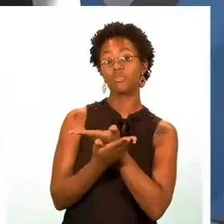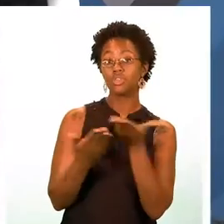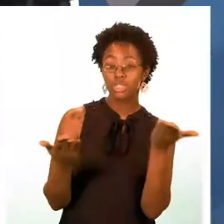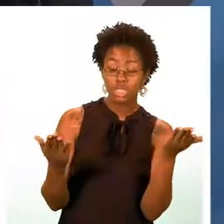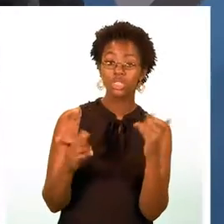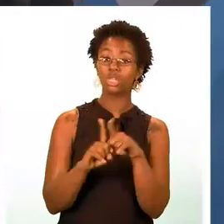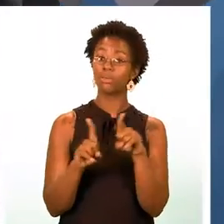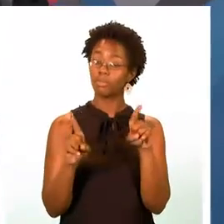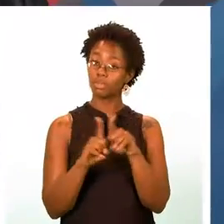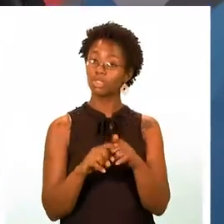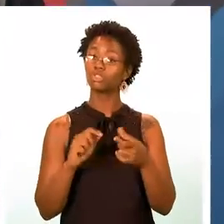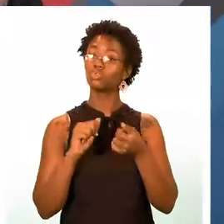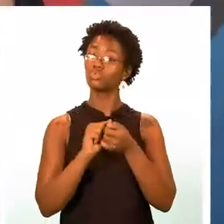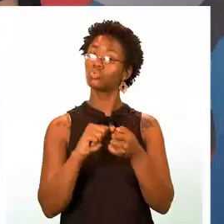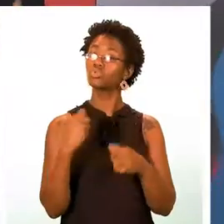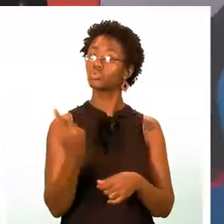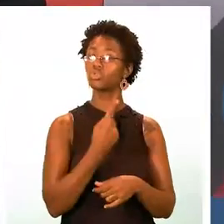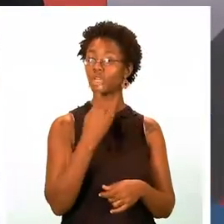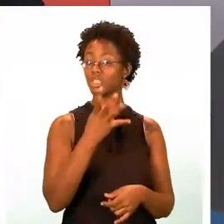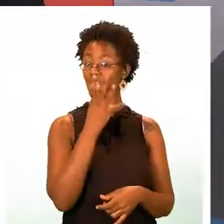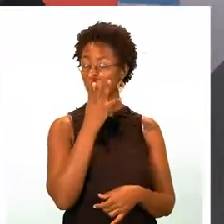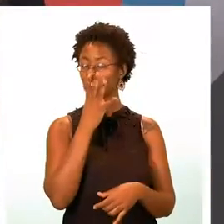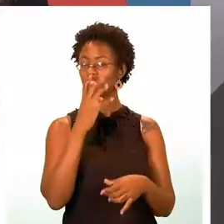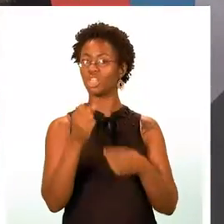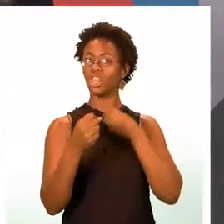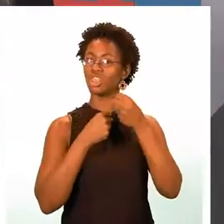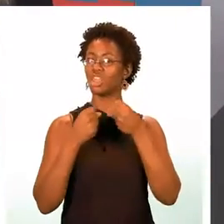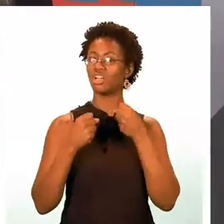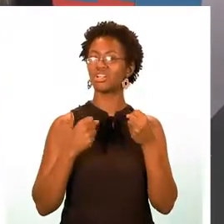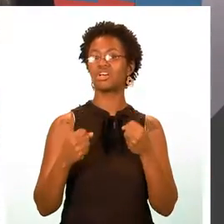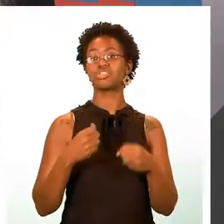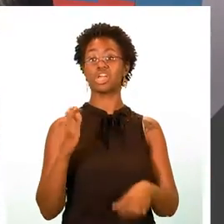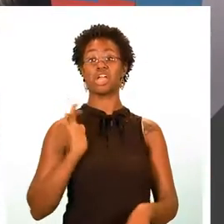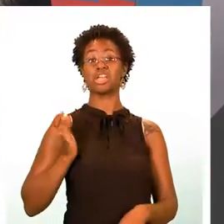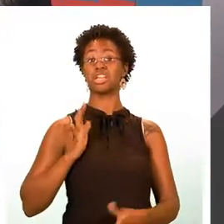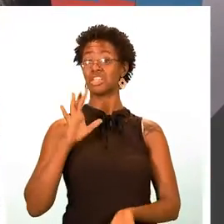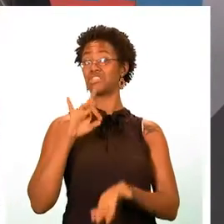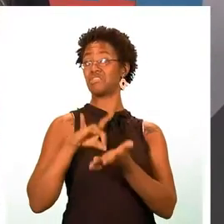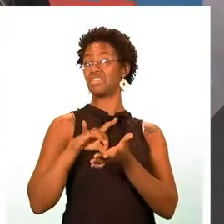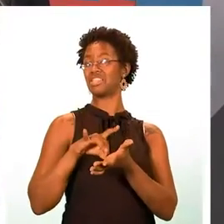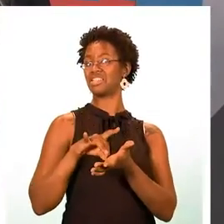E agradeço a você também que esteve conosco, vendo essa entrevista